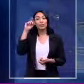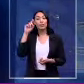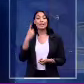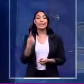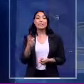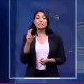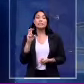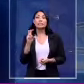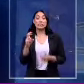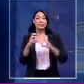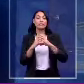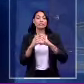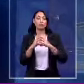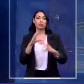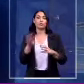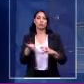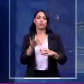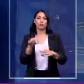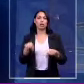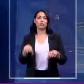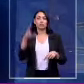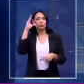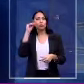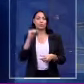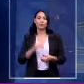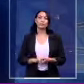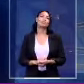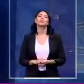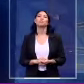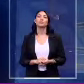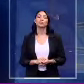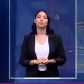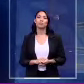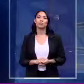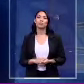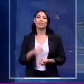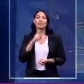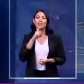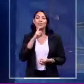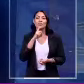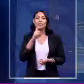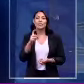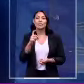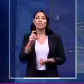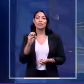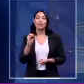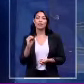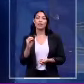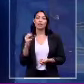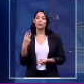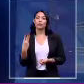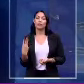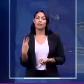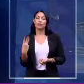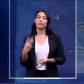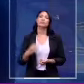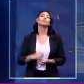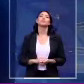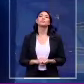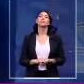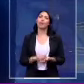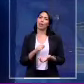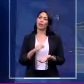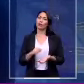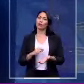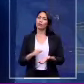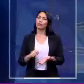serão 15 números sorteados. Já temos o primeiro número, é bola verde, número 03. Vai